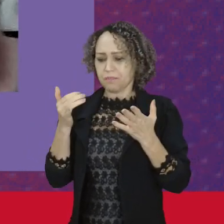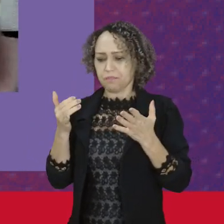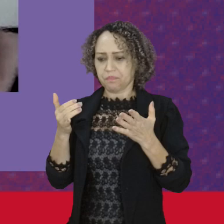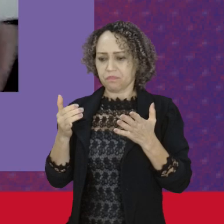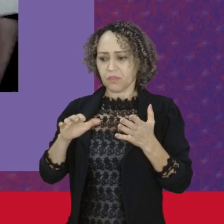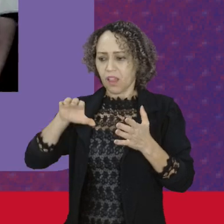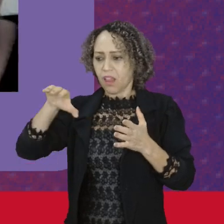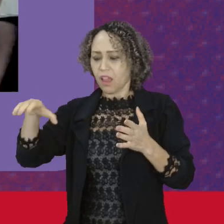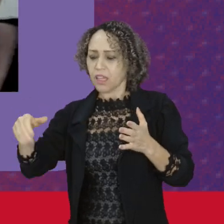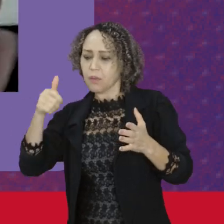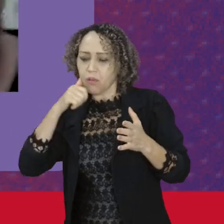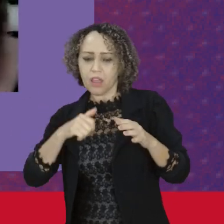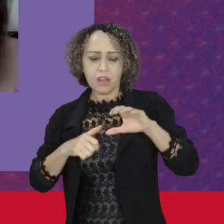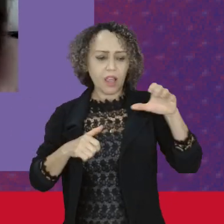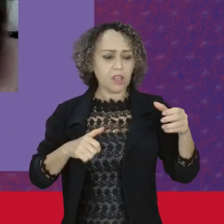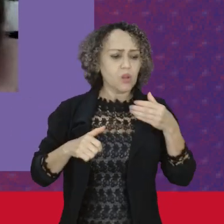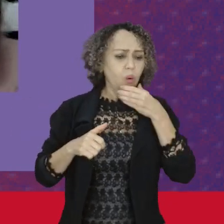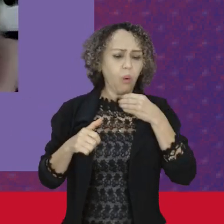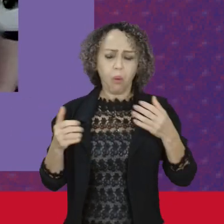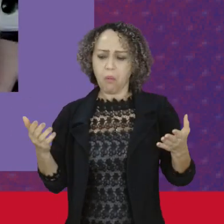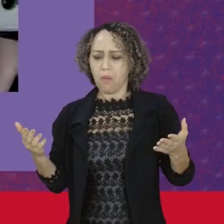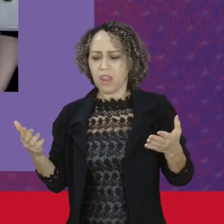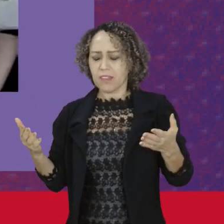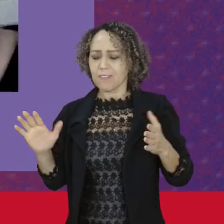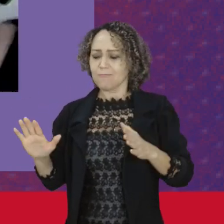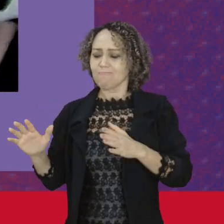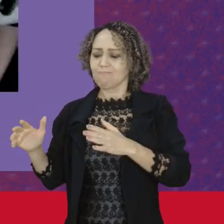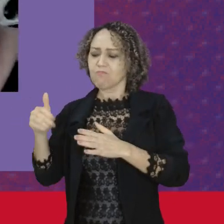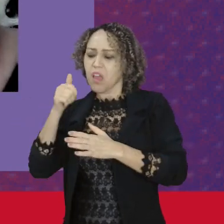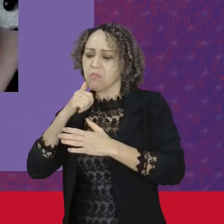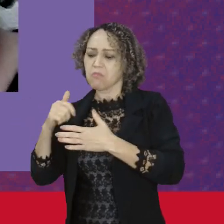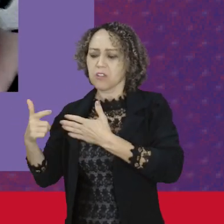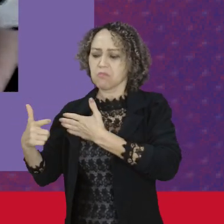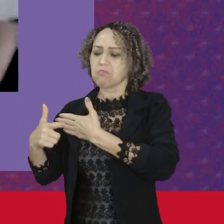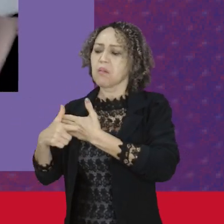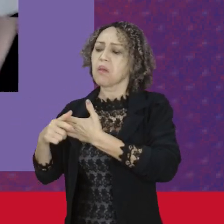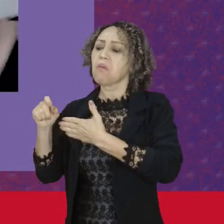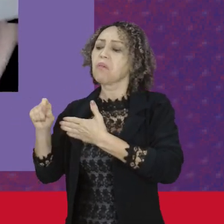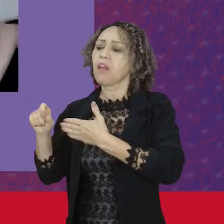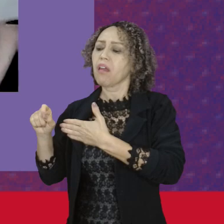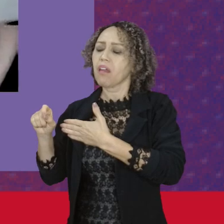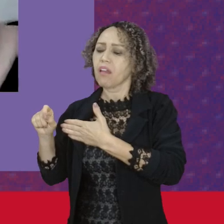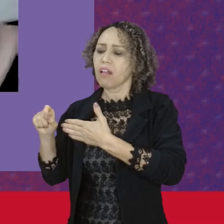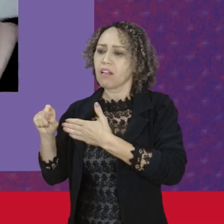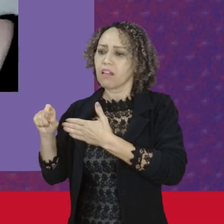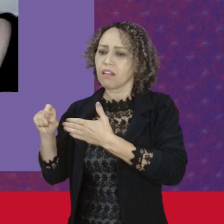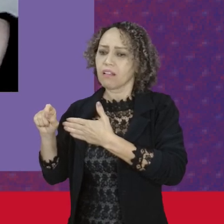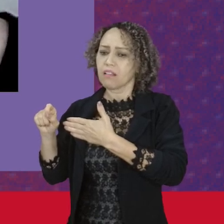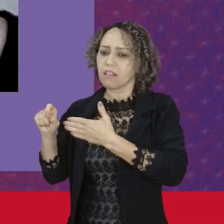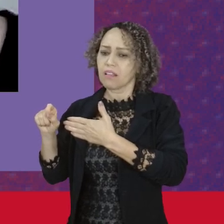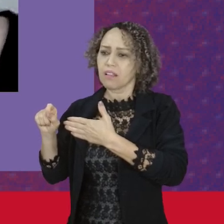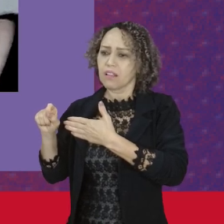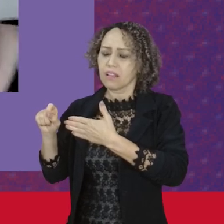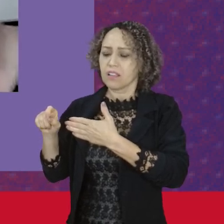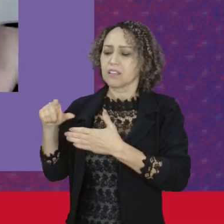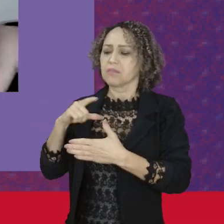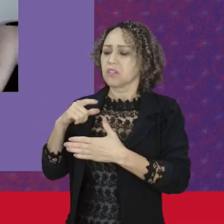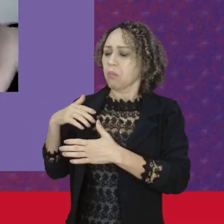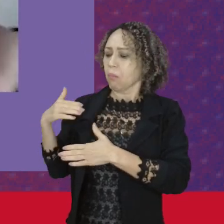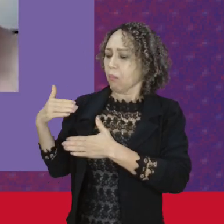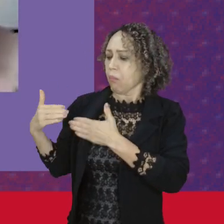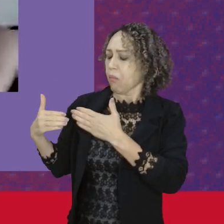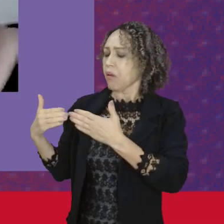dos homens, e naturalmente as mulheres, então, como elas são destinadas, elas têm todo o processo